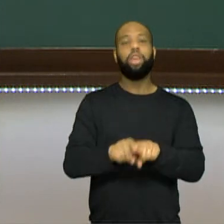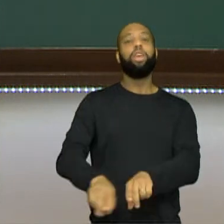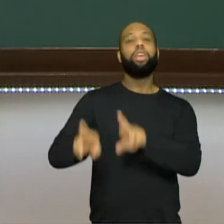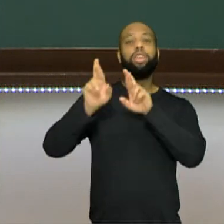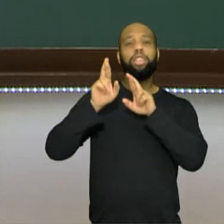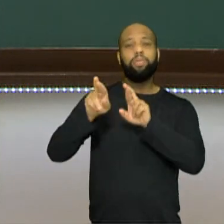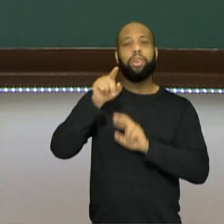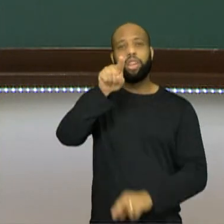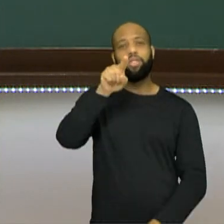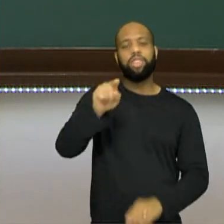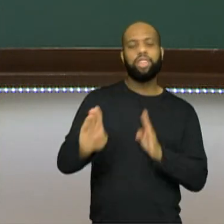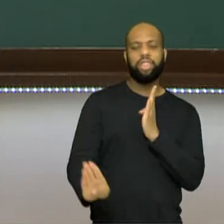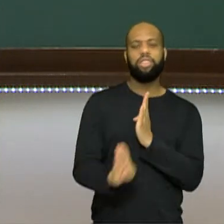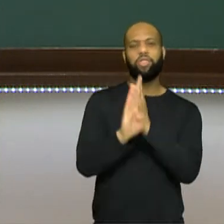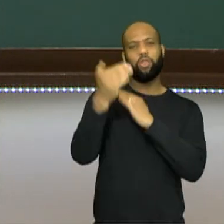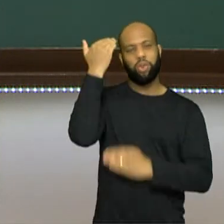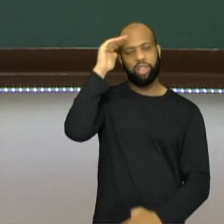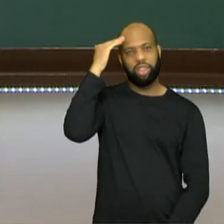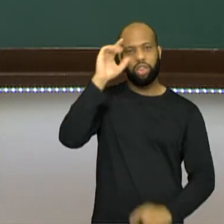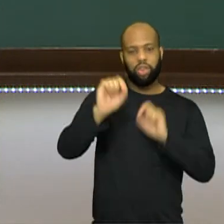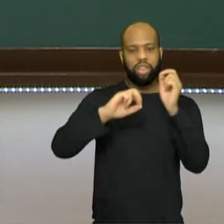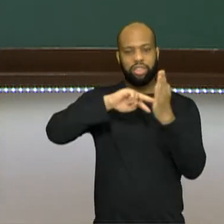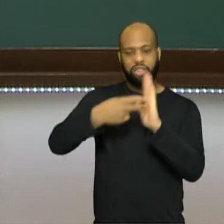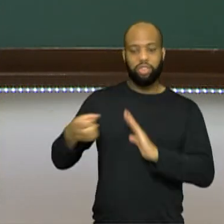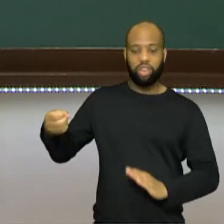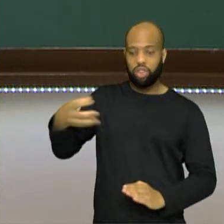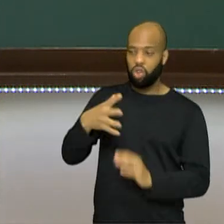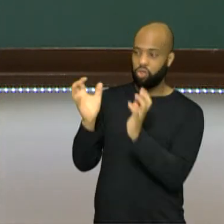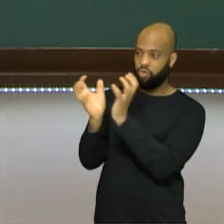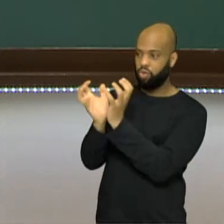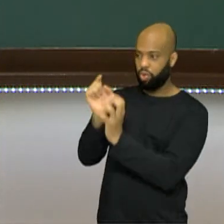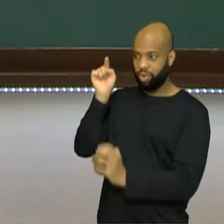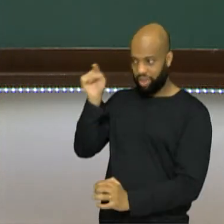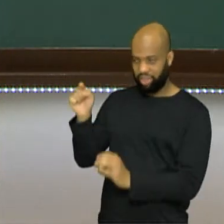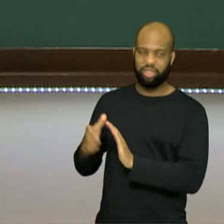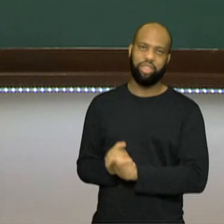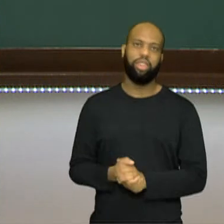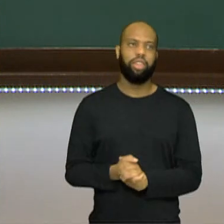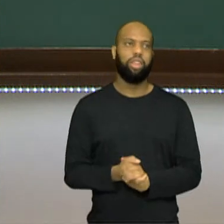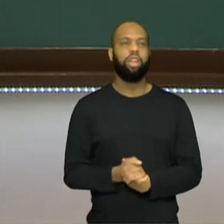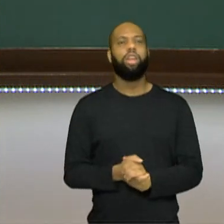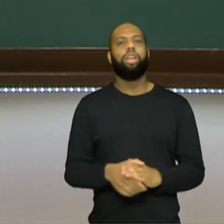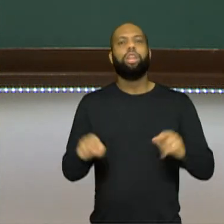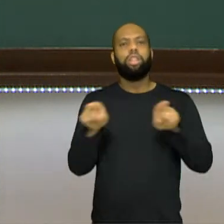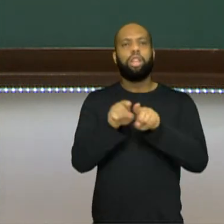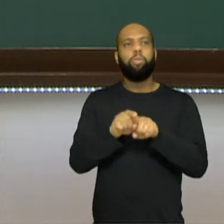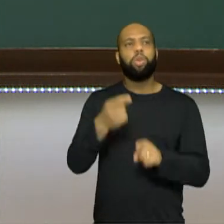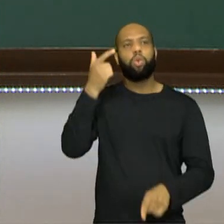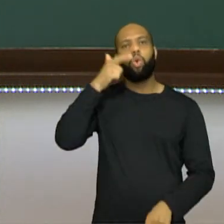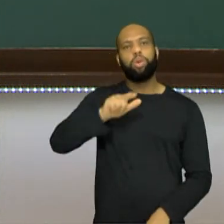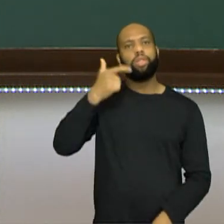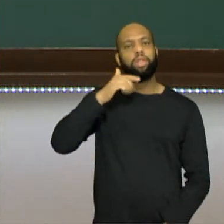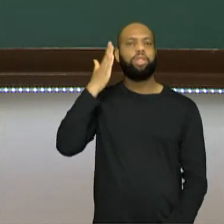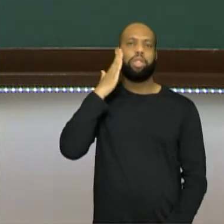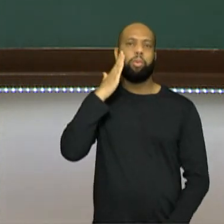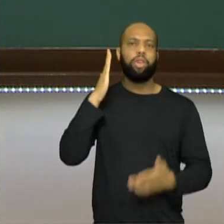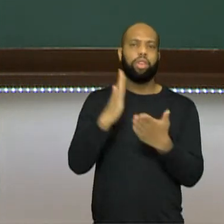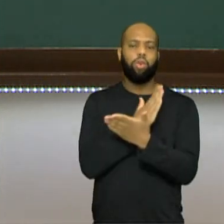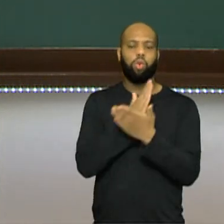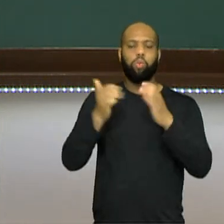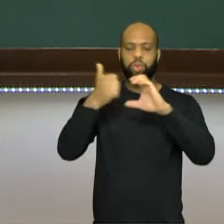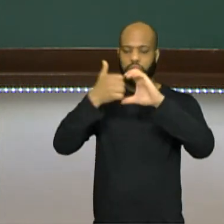então que vocês tenham identificado o que significa esses novos tigres asiáticos e consigam ter em mente algumas